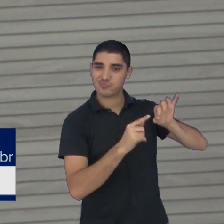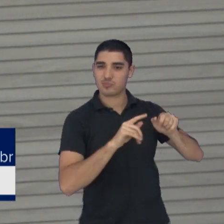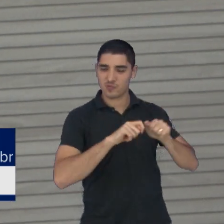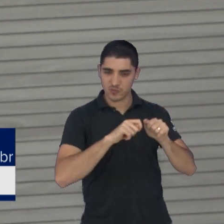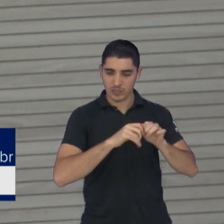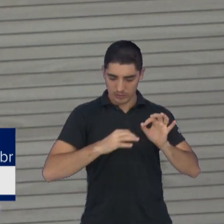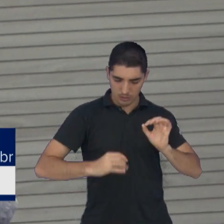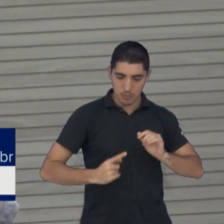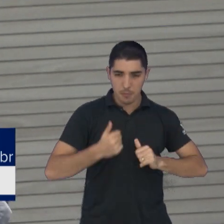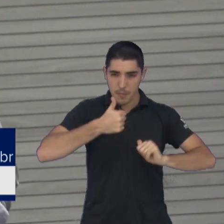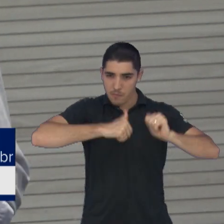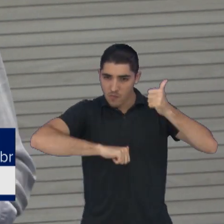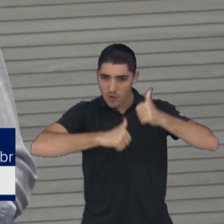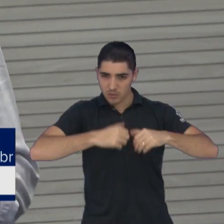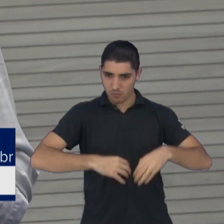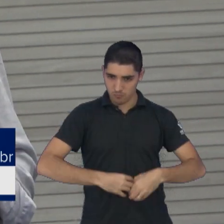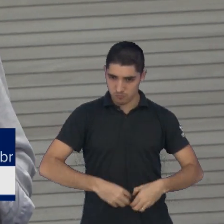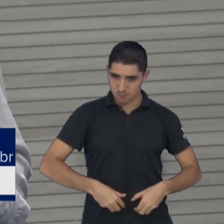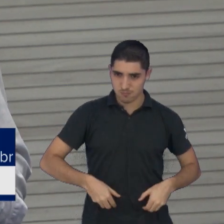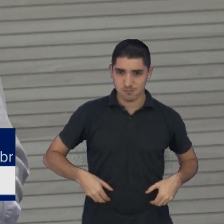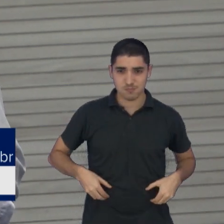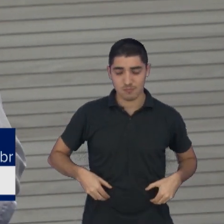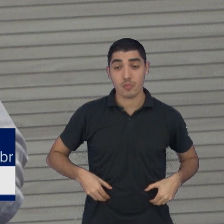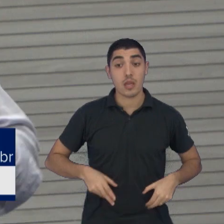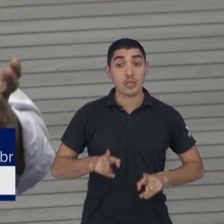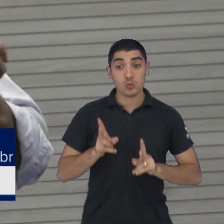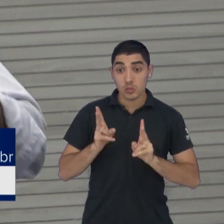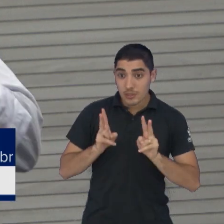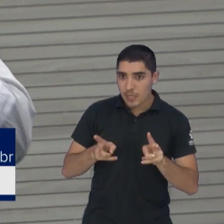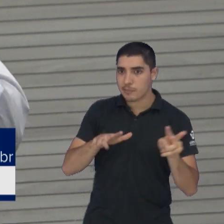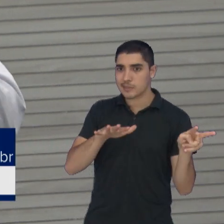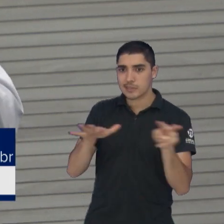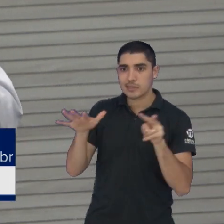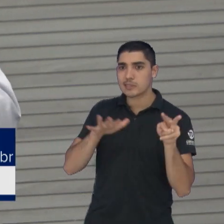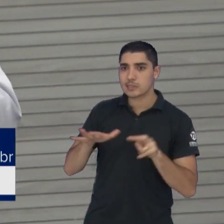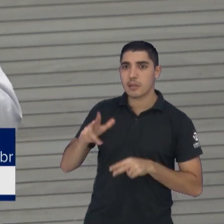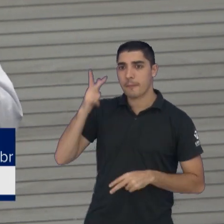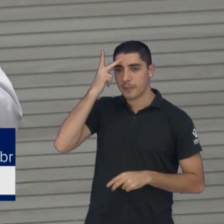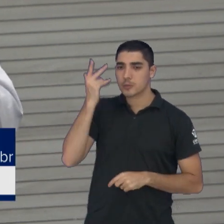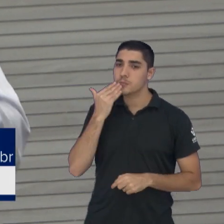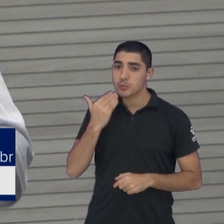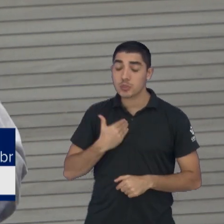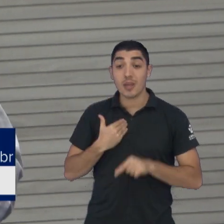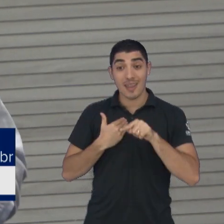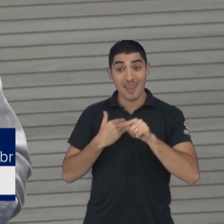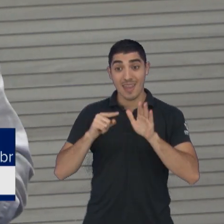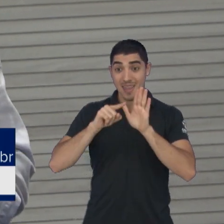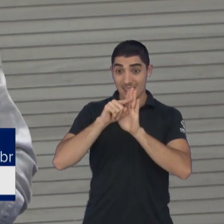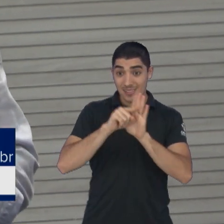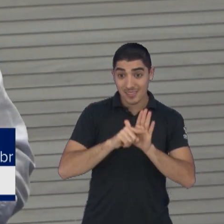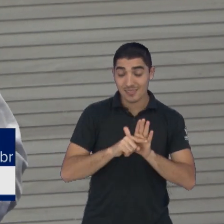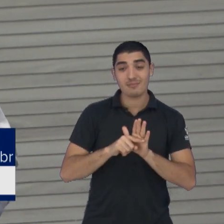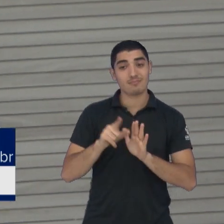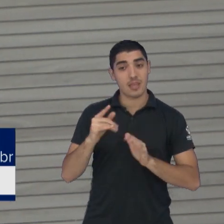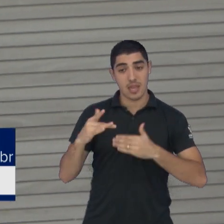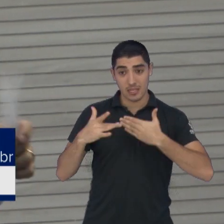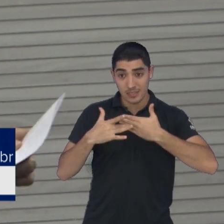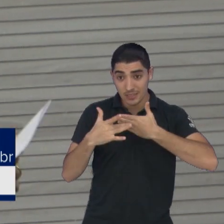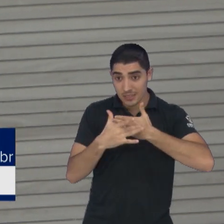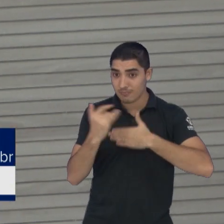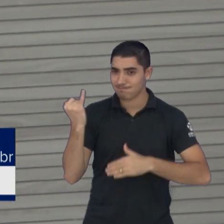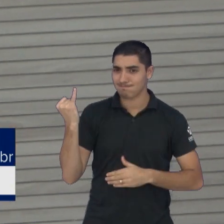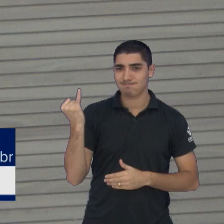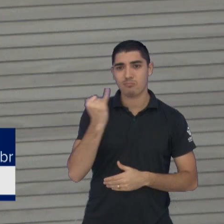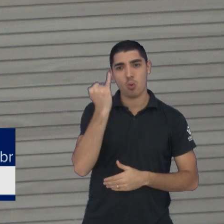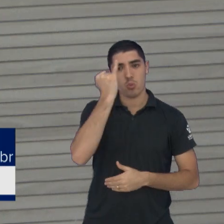recebo pedidos de exames de colonoscopia toda semana. Para quem não sabe, é um exame importantíssimo, né, para detectar